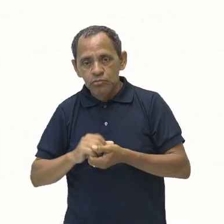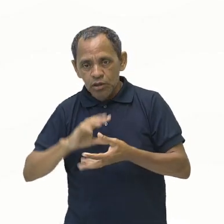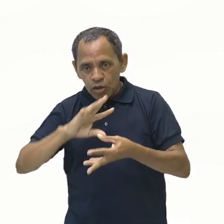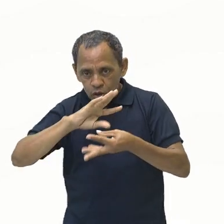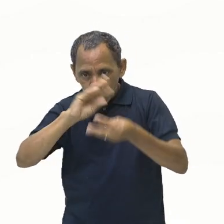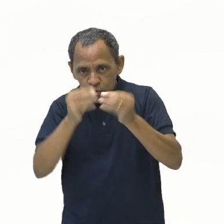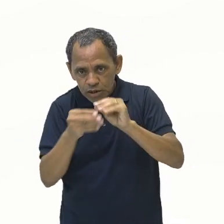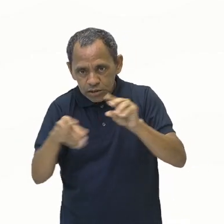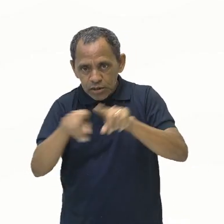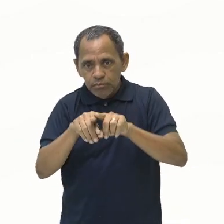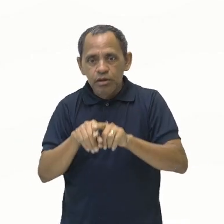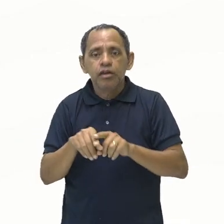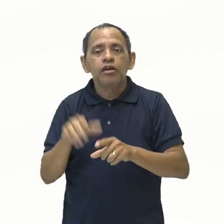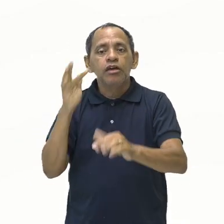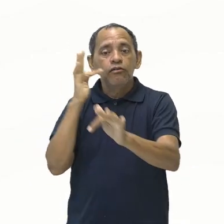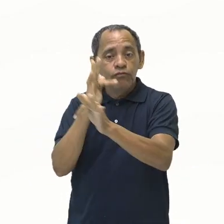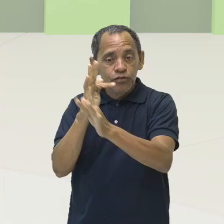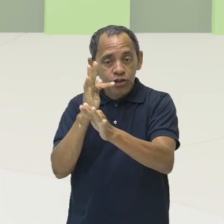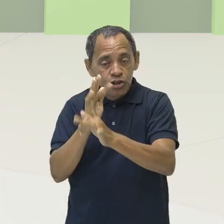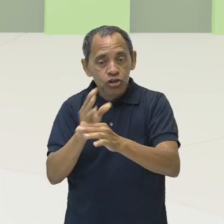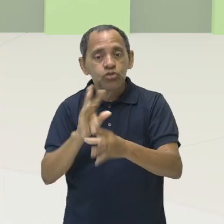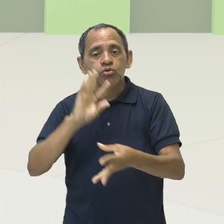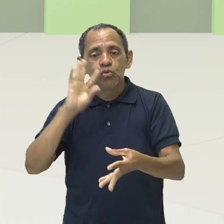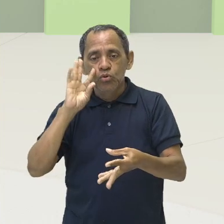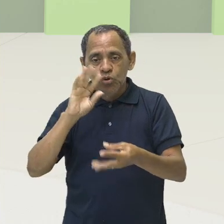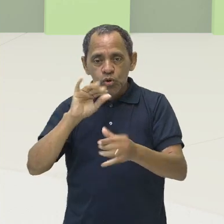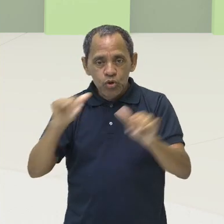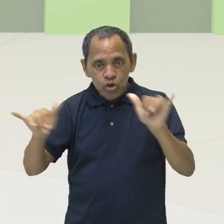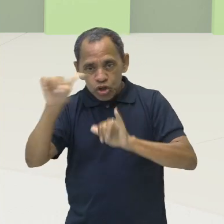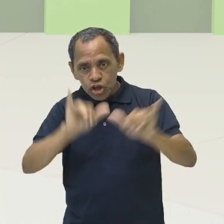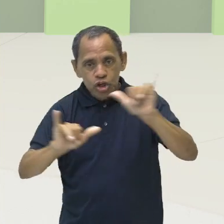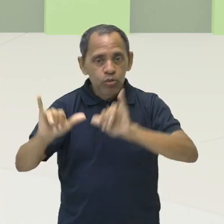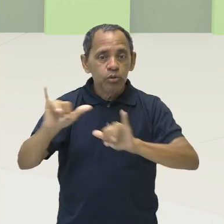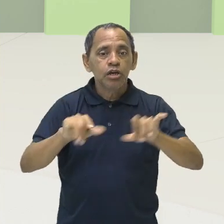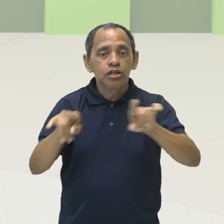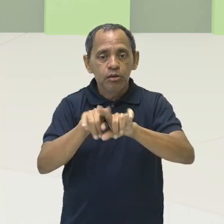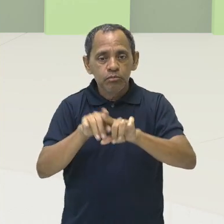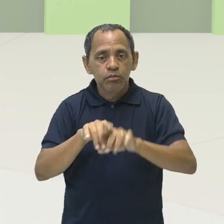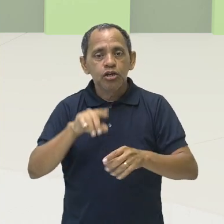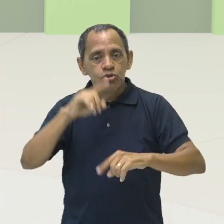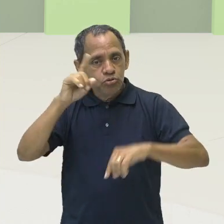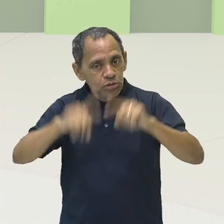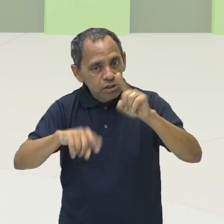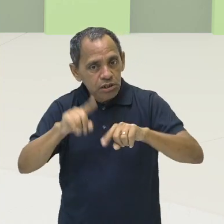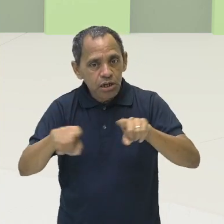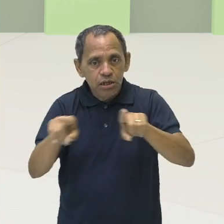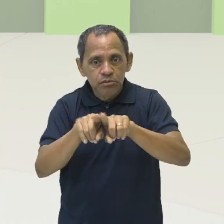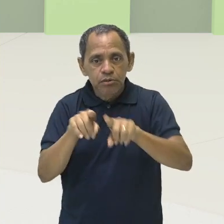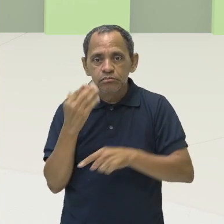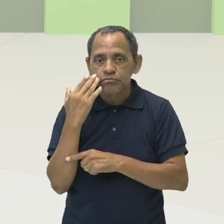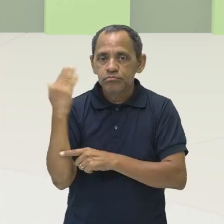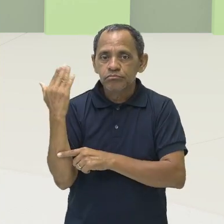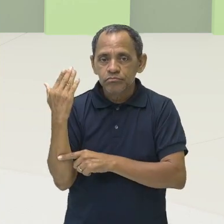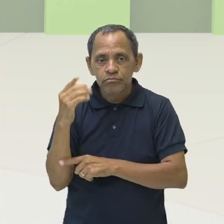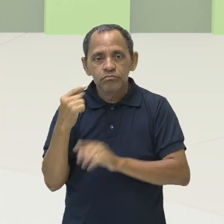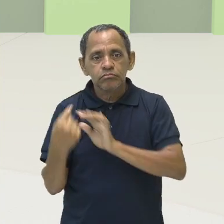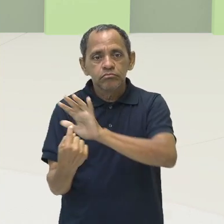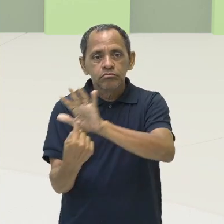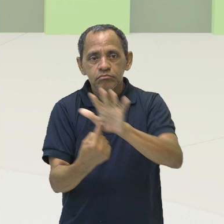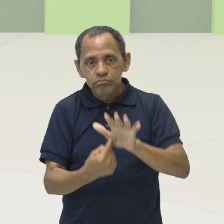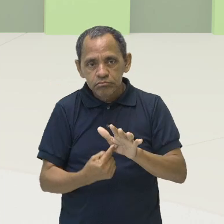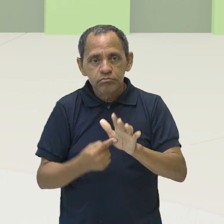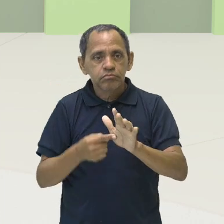você entender isso. Então, vamos dar uma olhada aqui. Então, note aqui que eu estou apresentando para vocês as